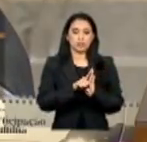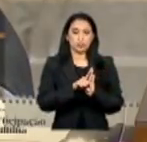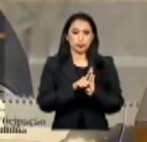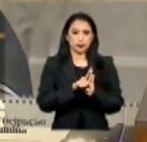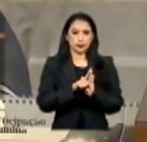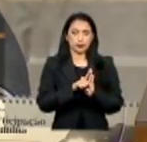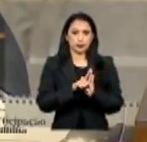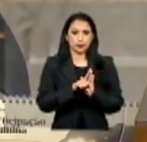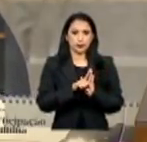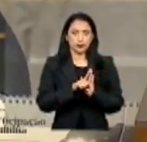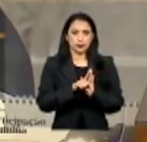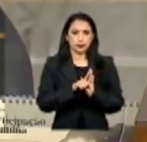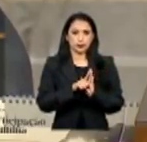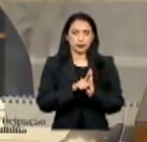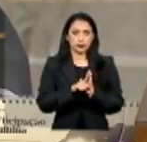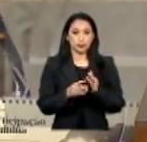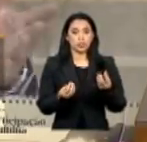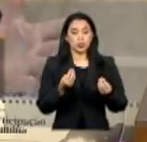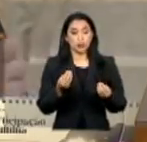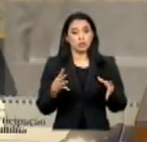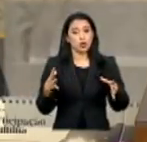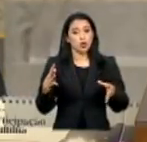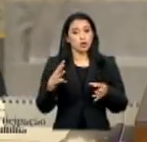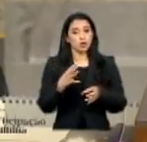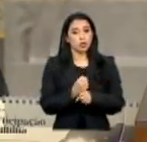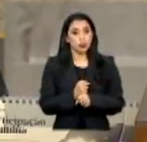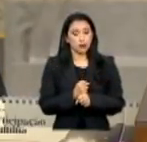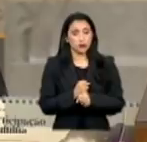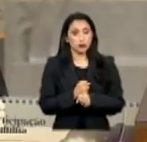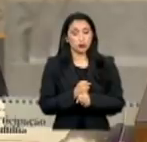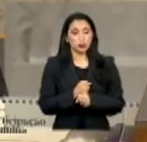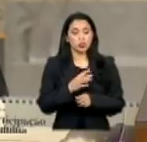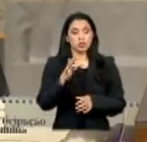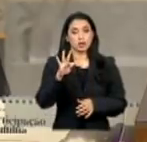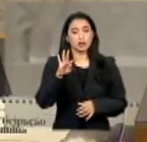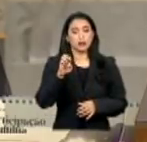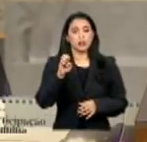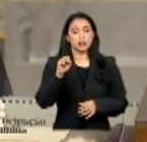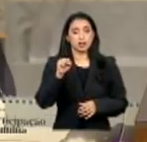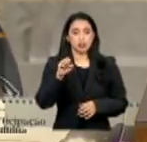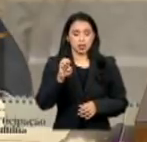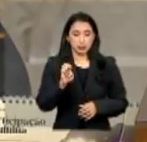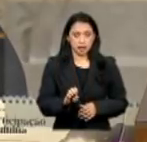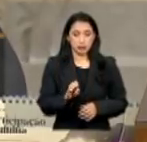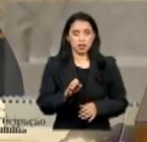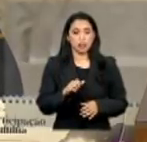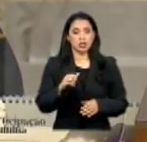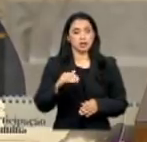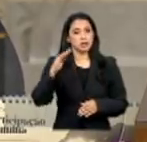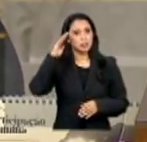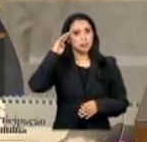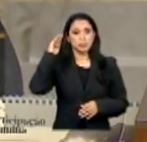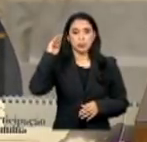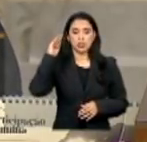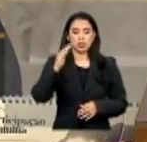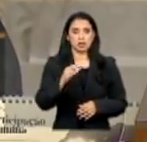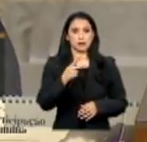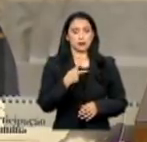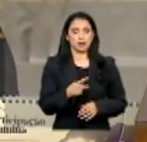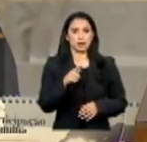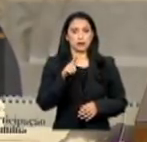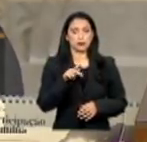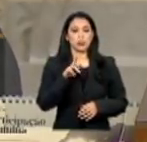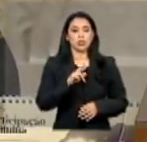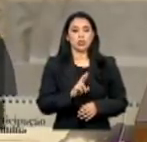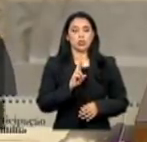é como conclusão esta tese primeira principal desta pgr é de que